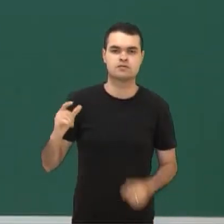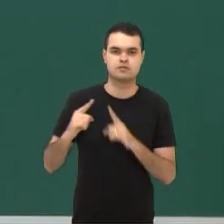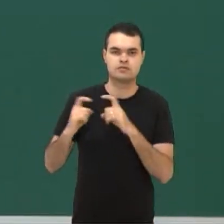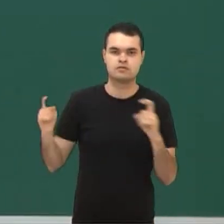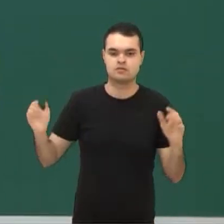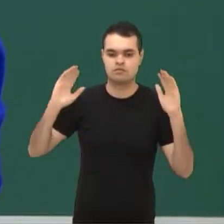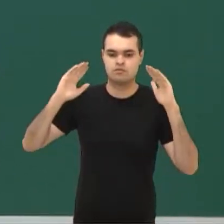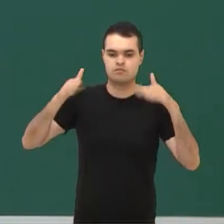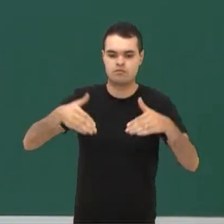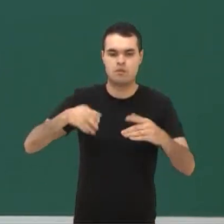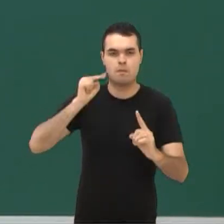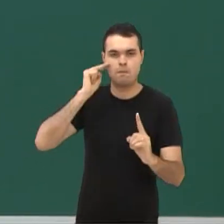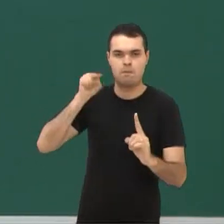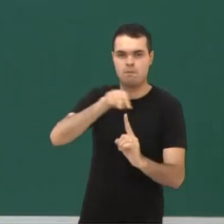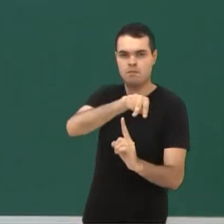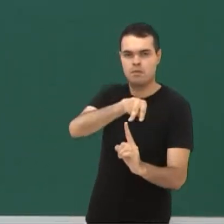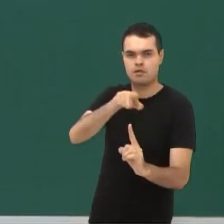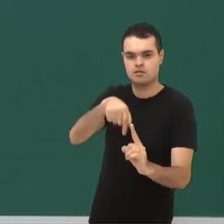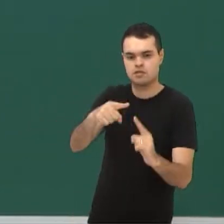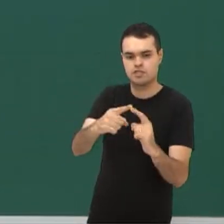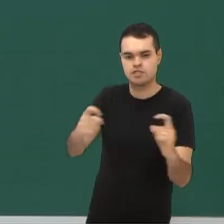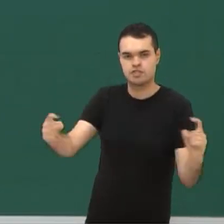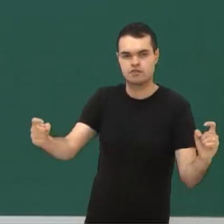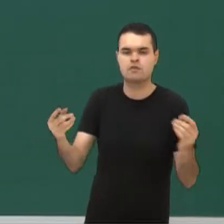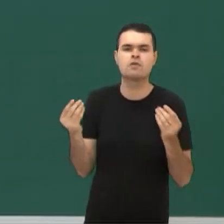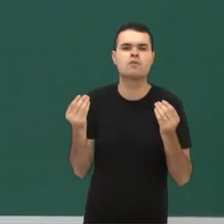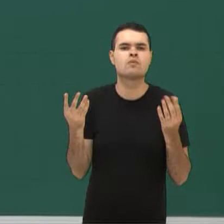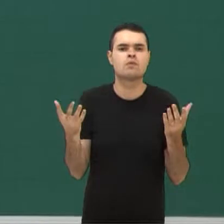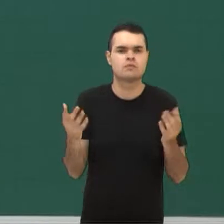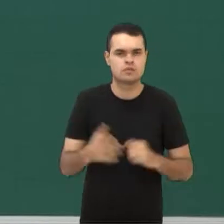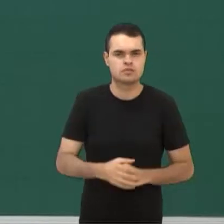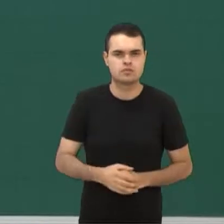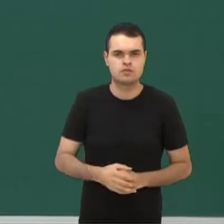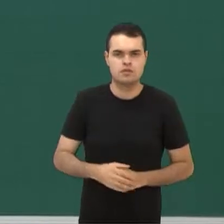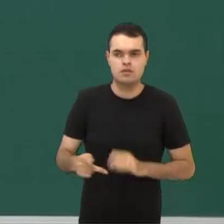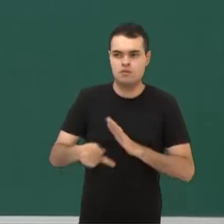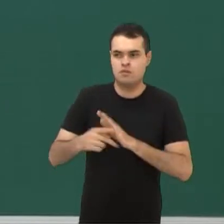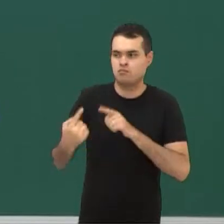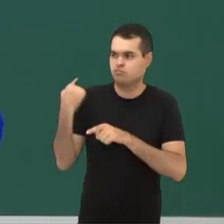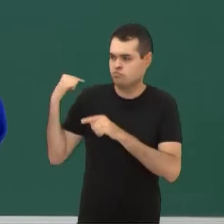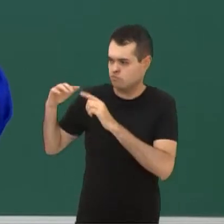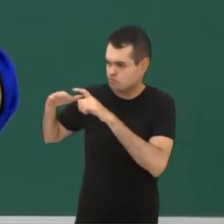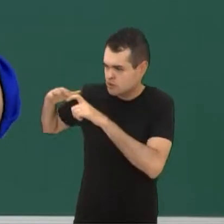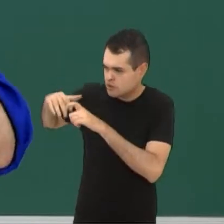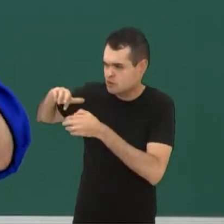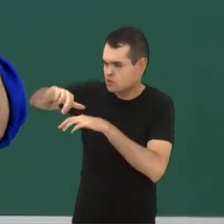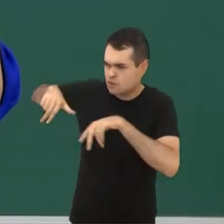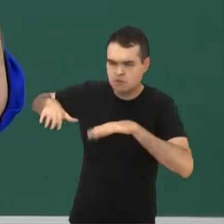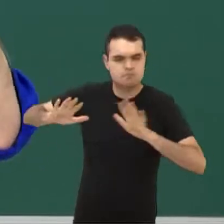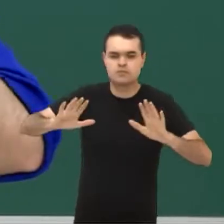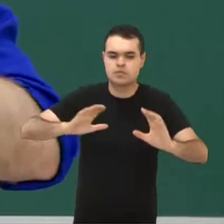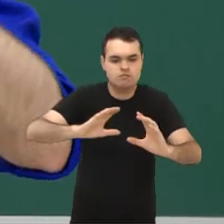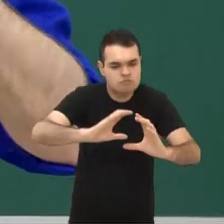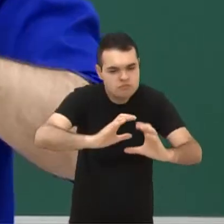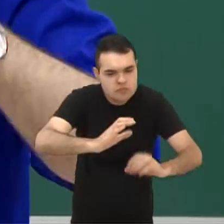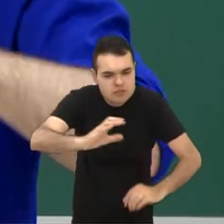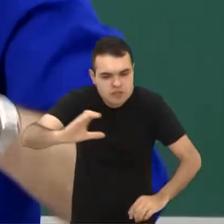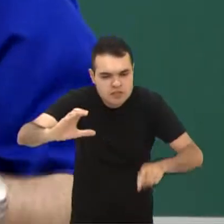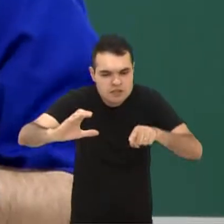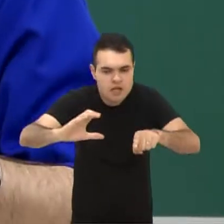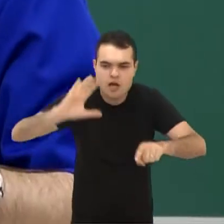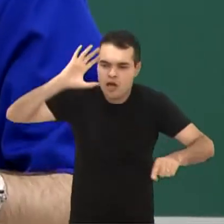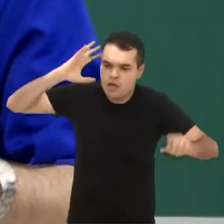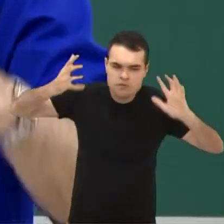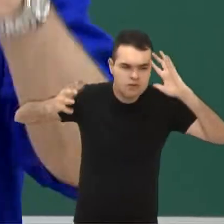perspectiva científica, para vocês perceberem aí como a ideia de cientificismo, essa ideia de que a ciência resolve todos